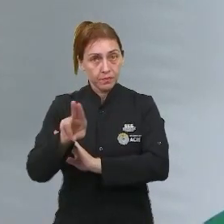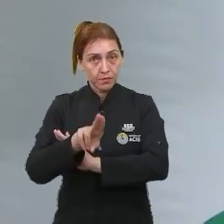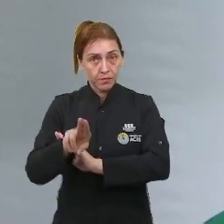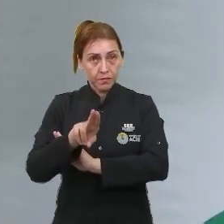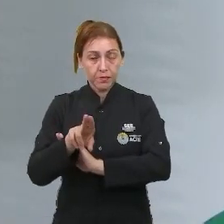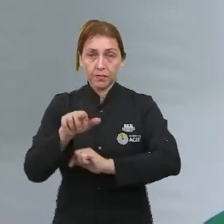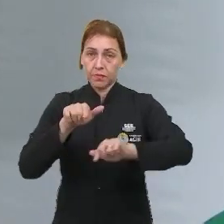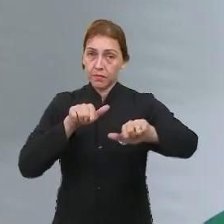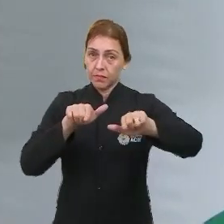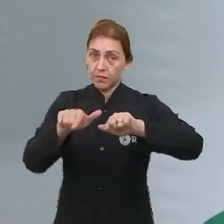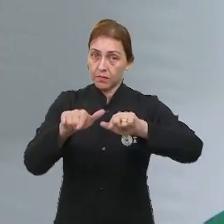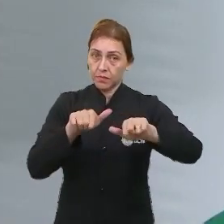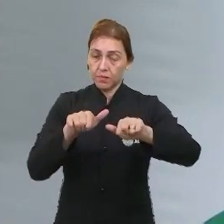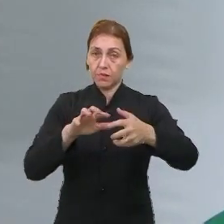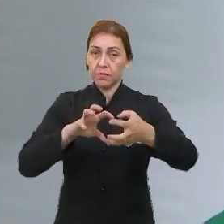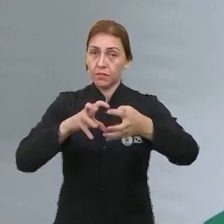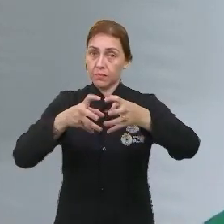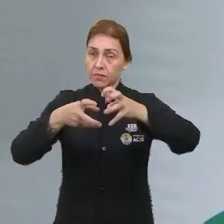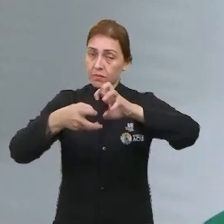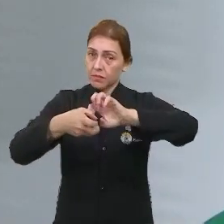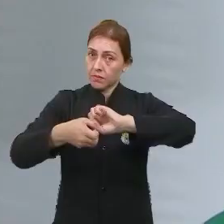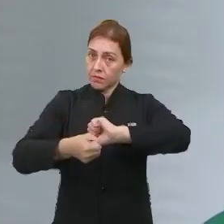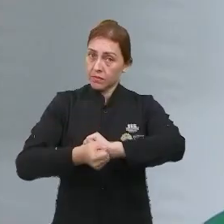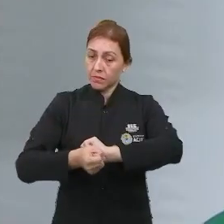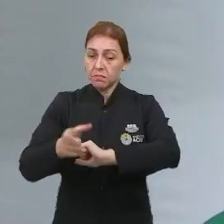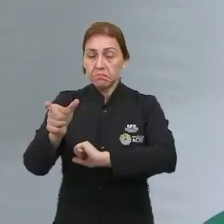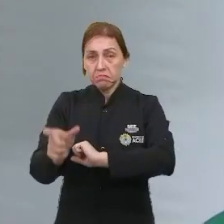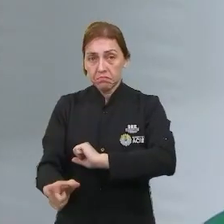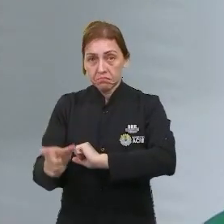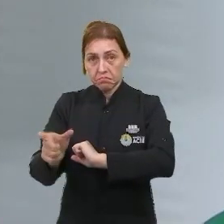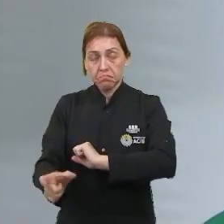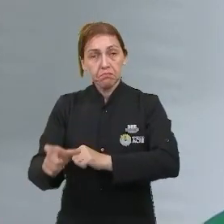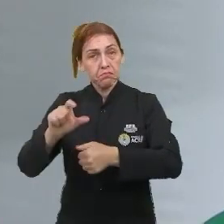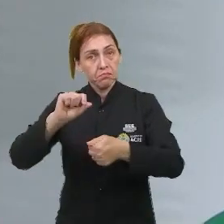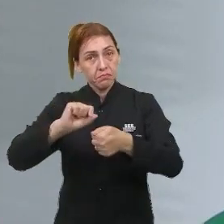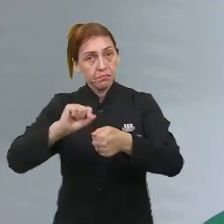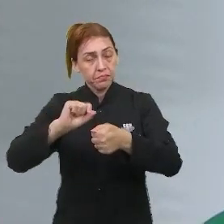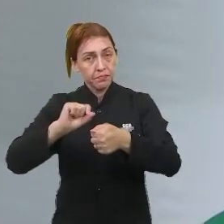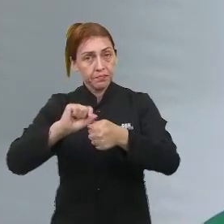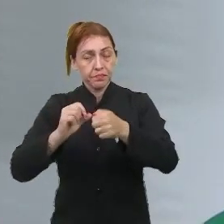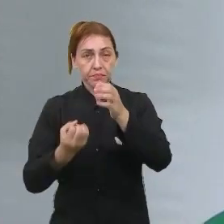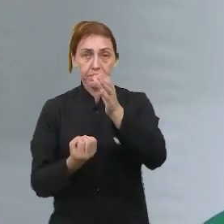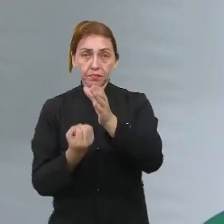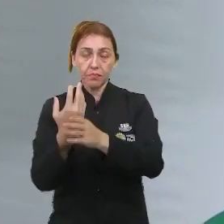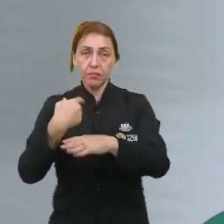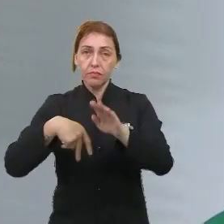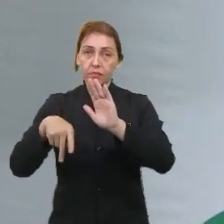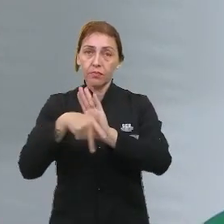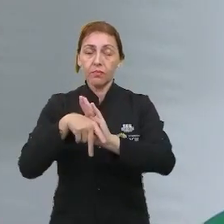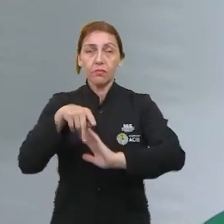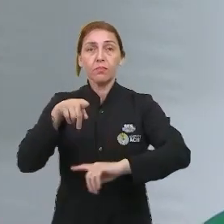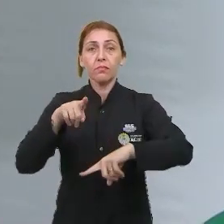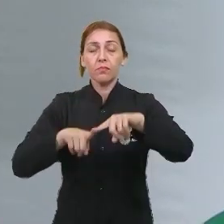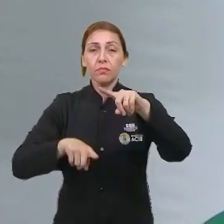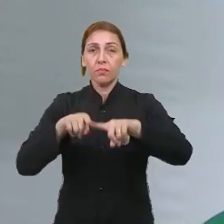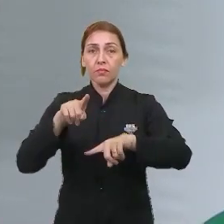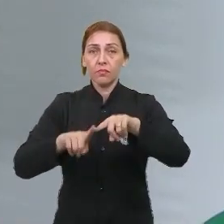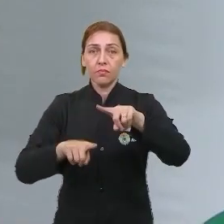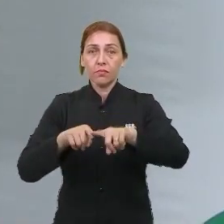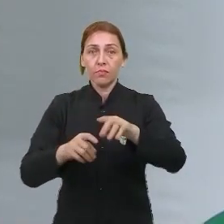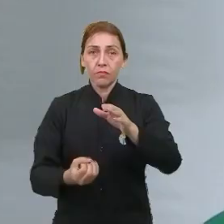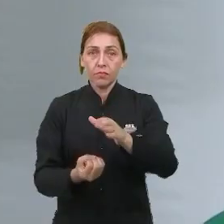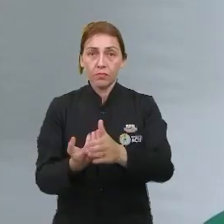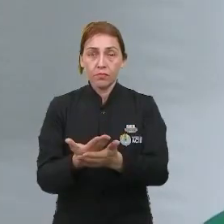No trabalho artesanal, o artesão produz com a sua própria matéria-prima, no